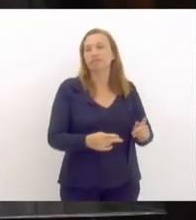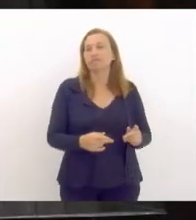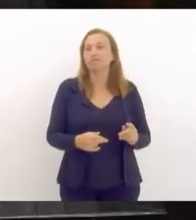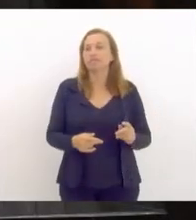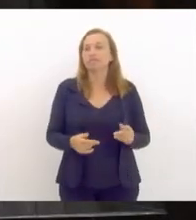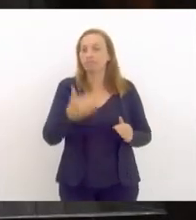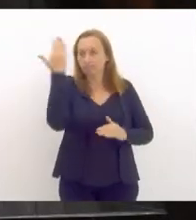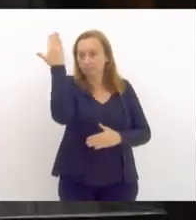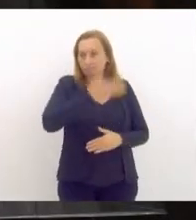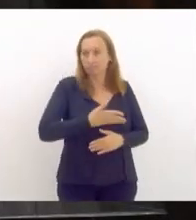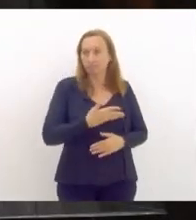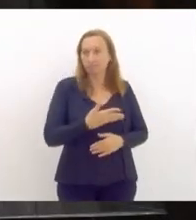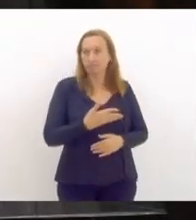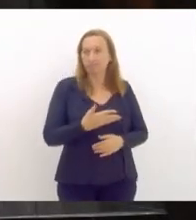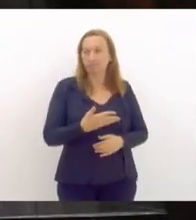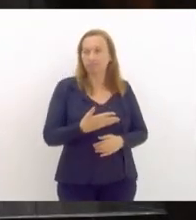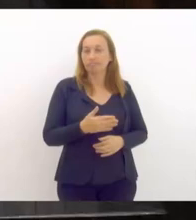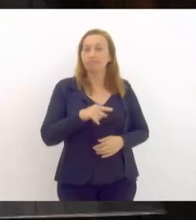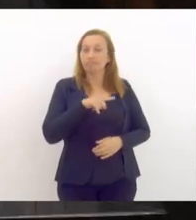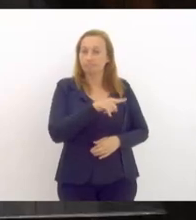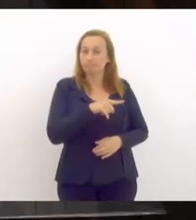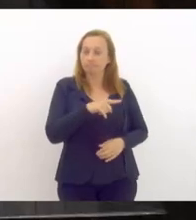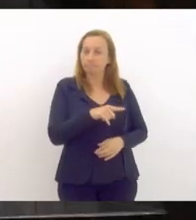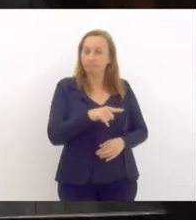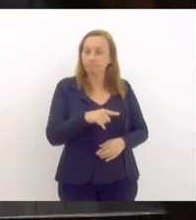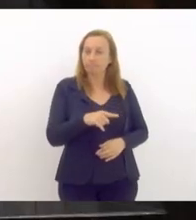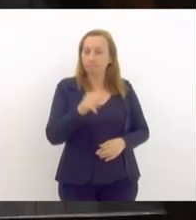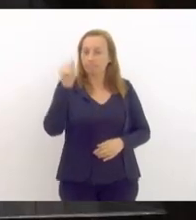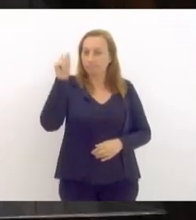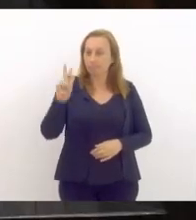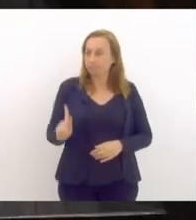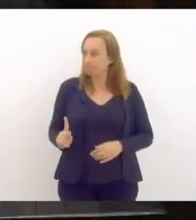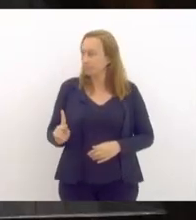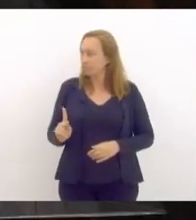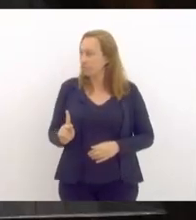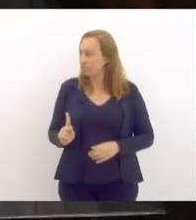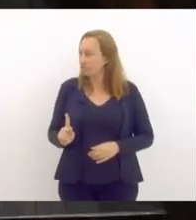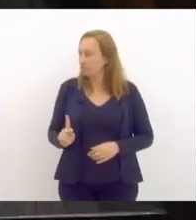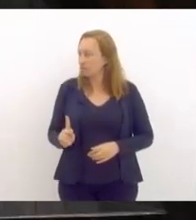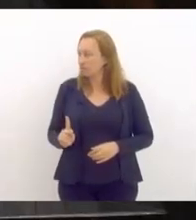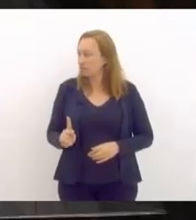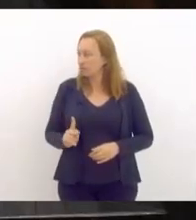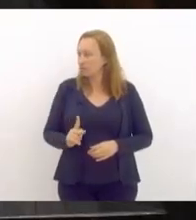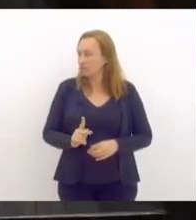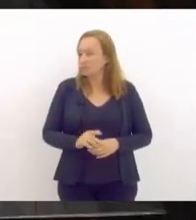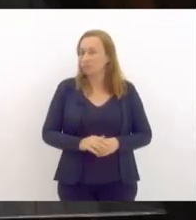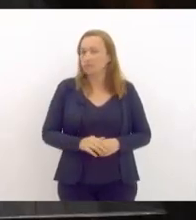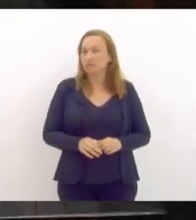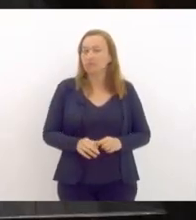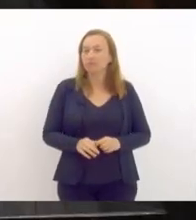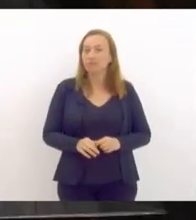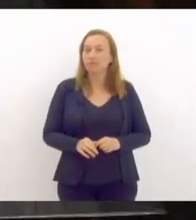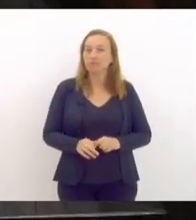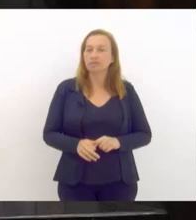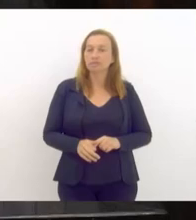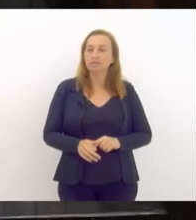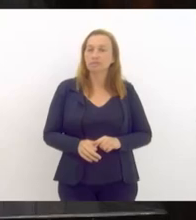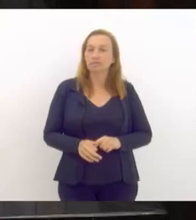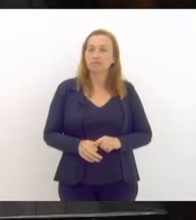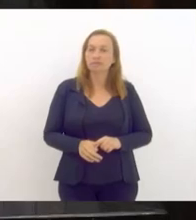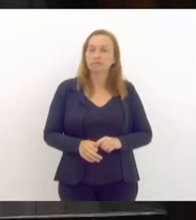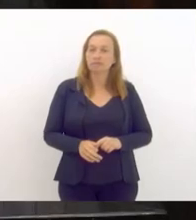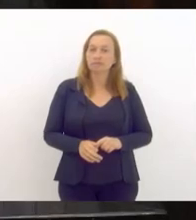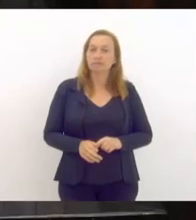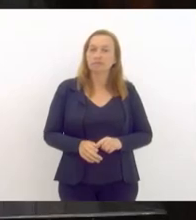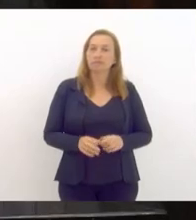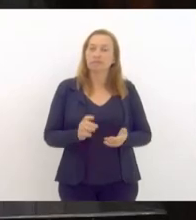comprovado para que aqueles que tem tempo de aposentadoria possam se aposentar Então na verdade eles estão sendo